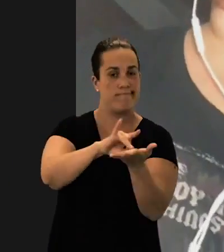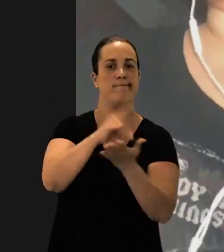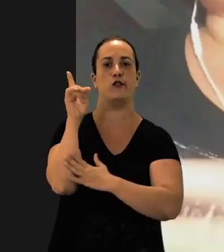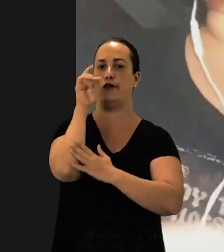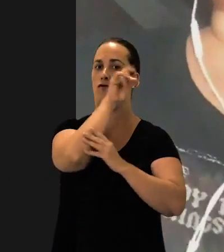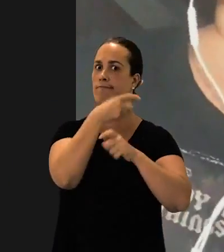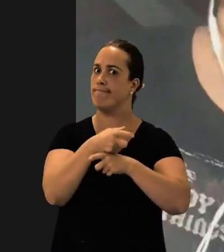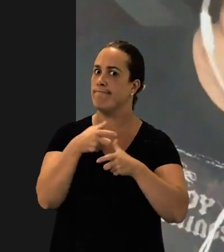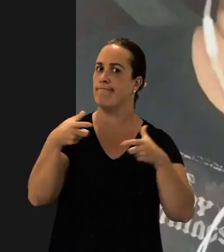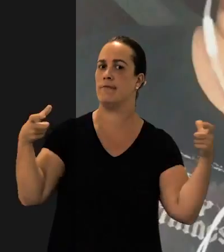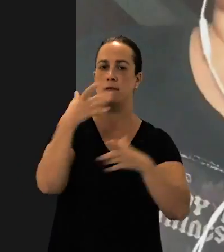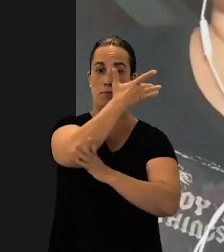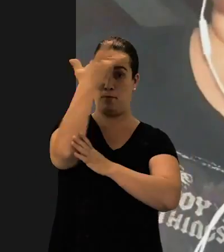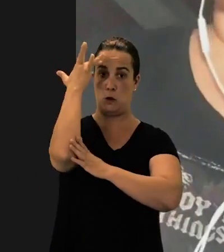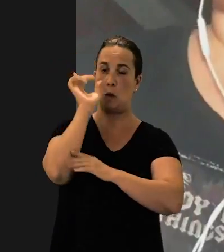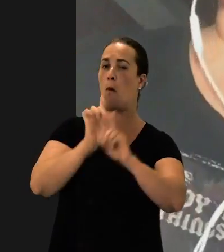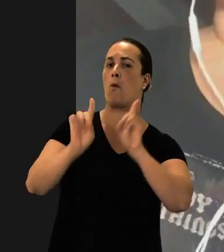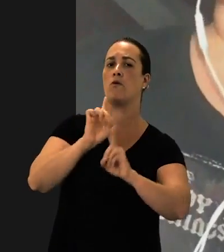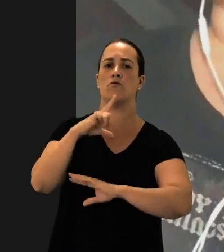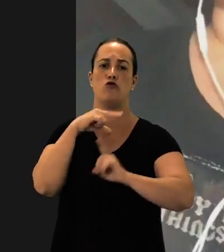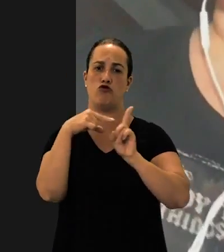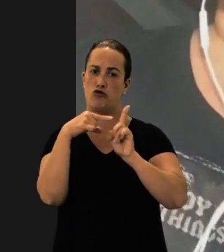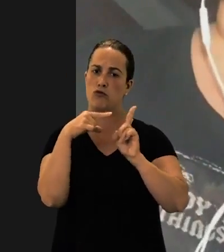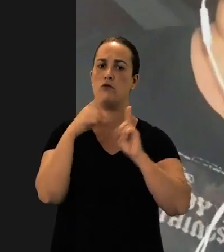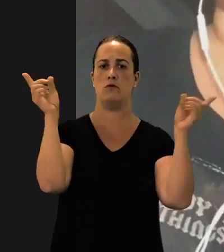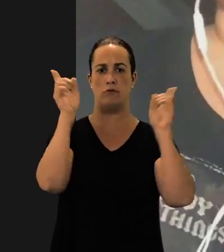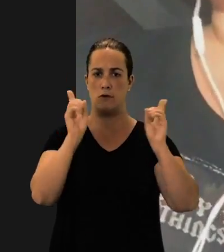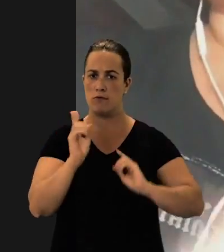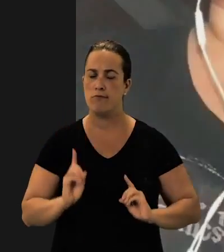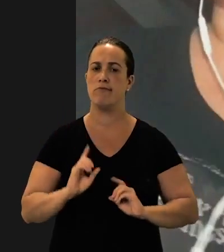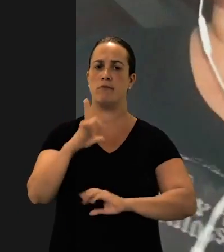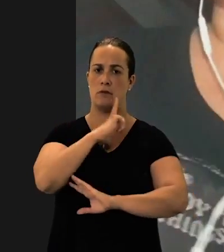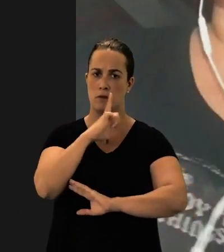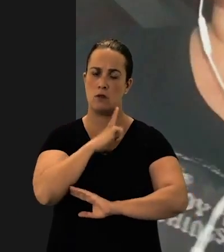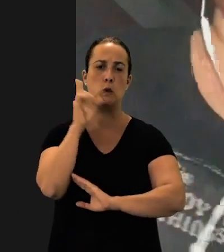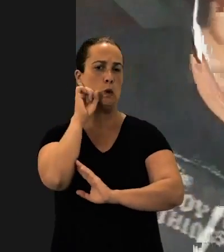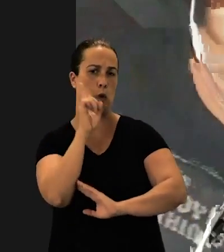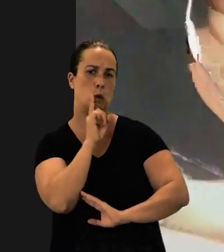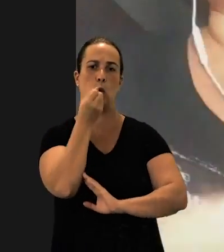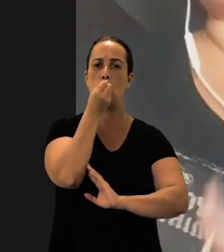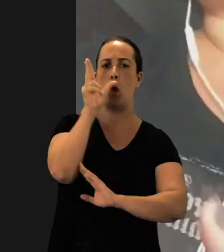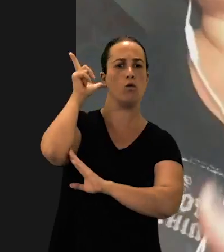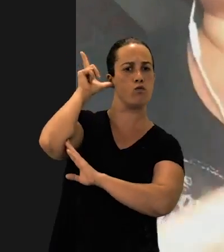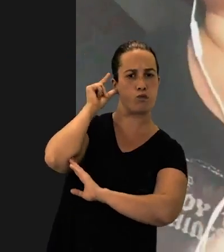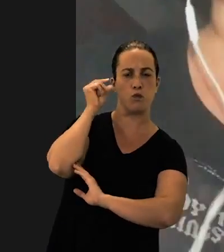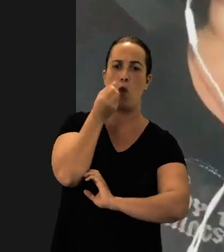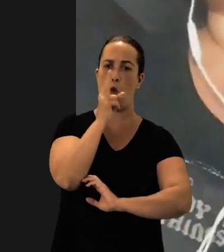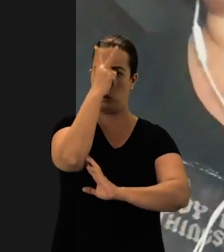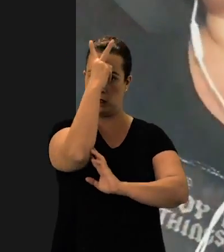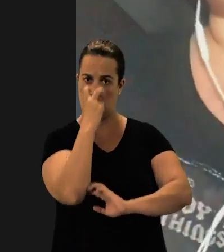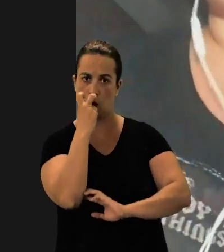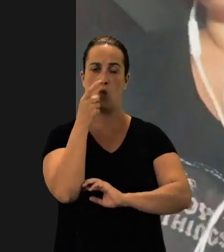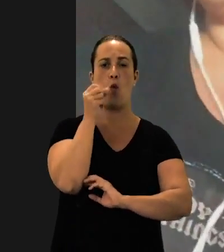grande para as pessoas que têm algum tipo de deficiência, principalmente como você falou, o surdo, ou a pessoa que tem uma pessoa que é cega ou